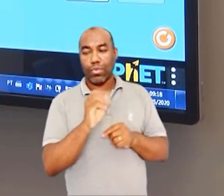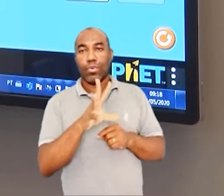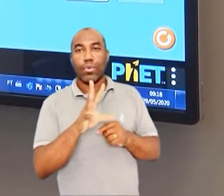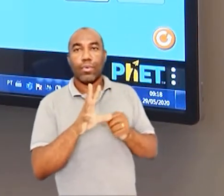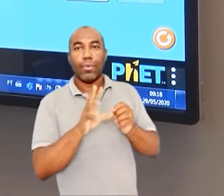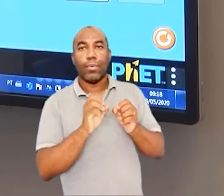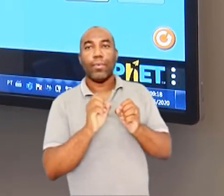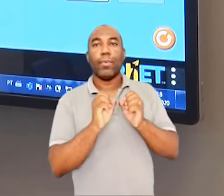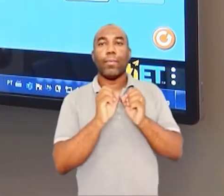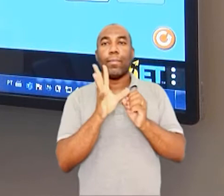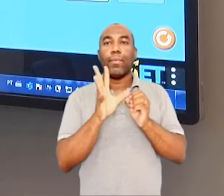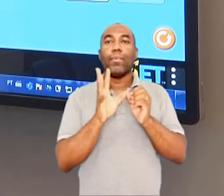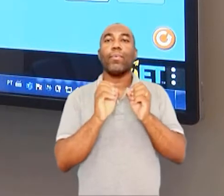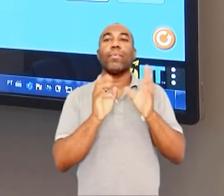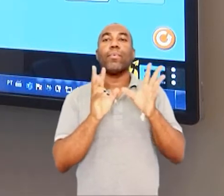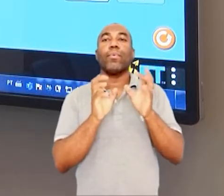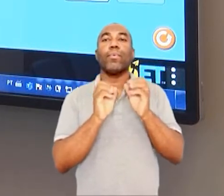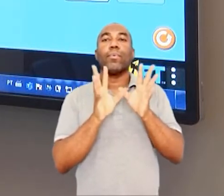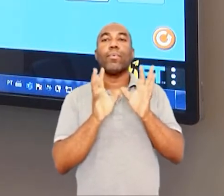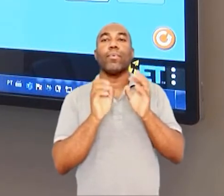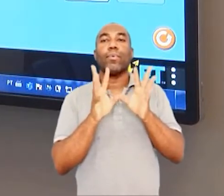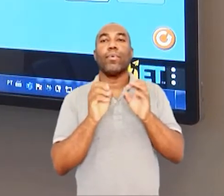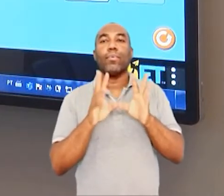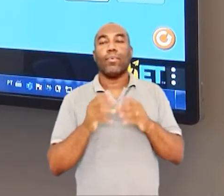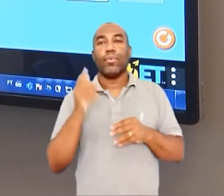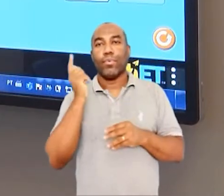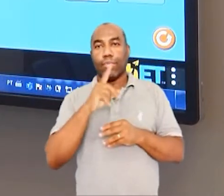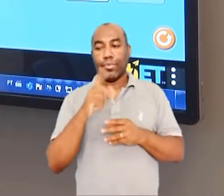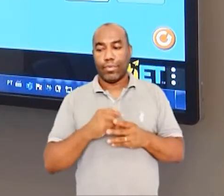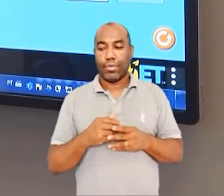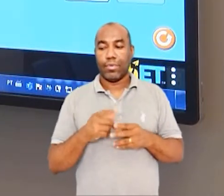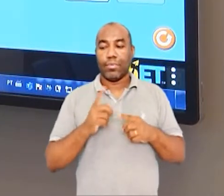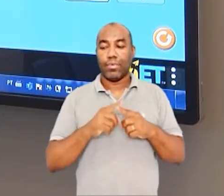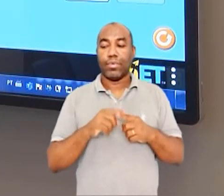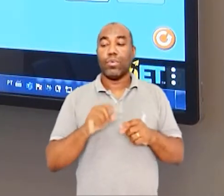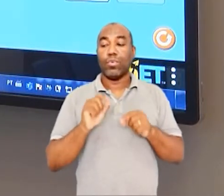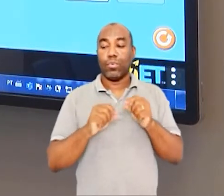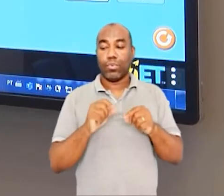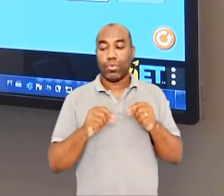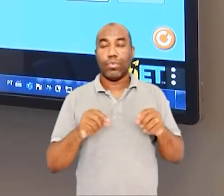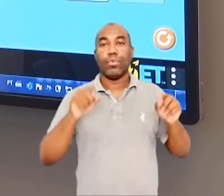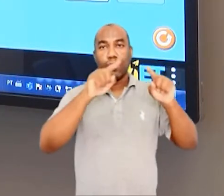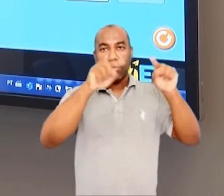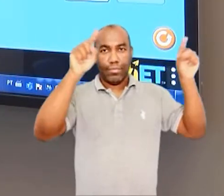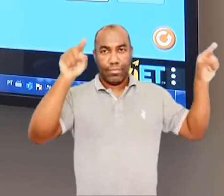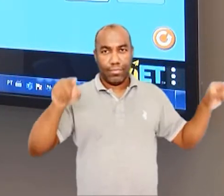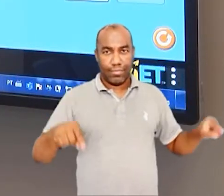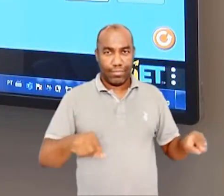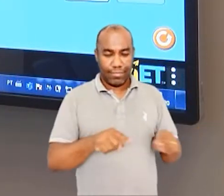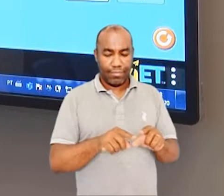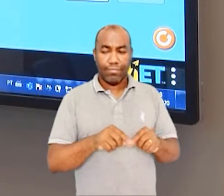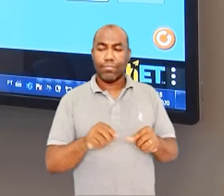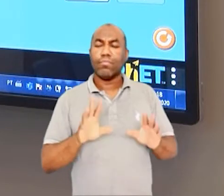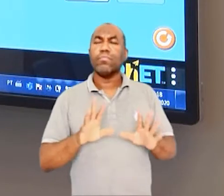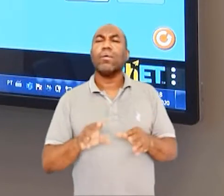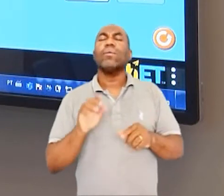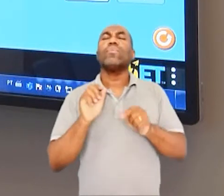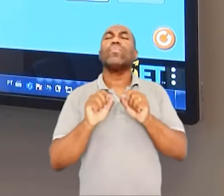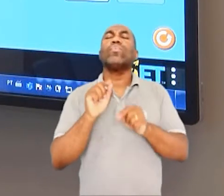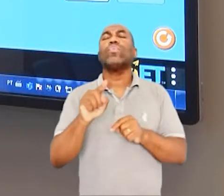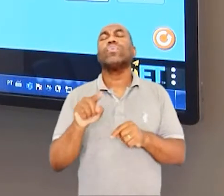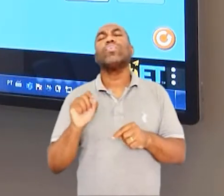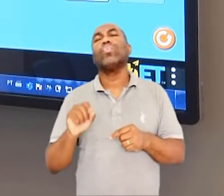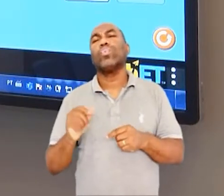emitir luz com a mesma intensidade. Agora você tem que me perguntar: professor